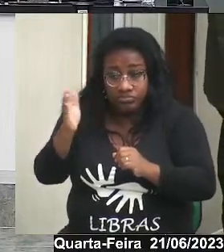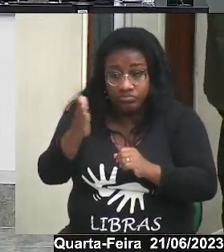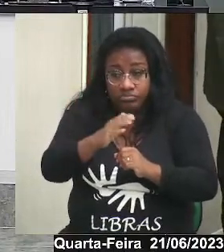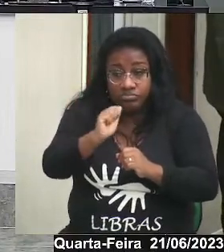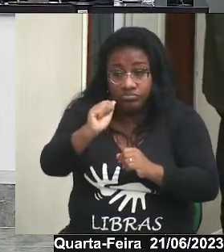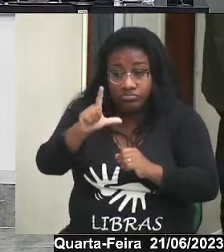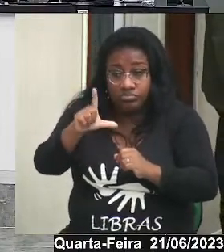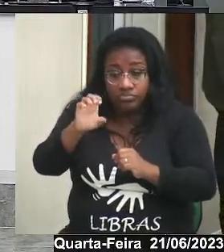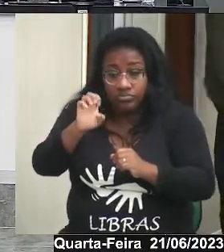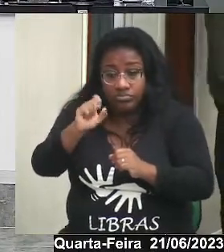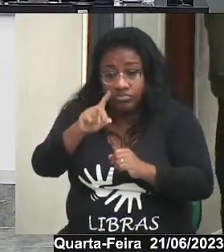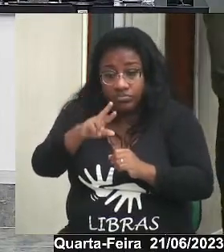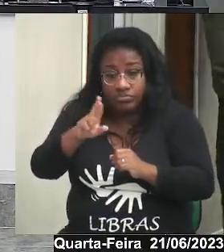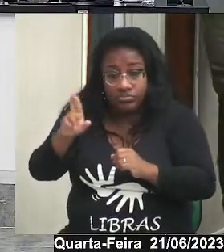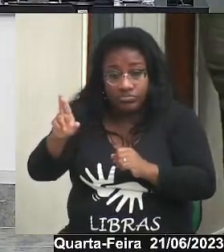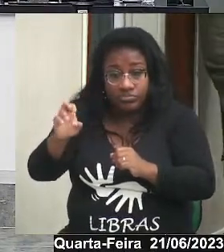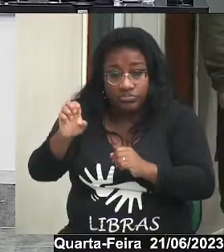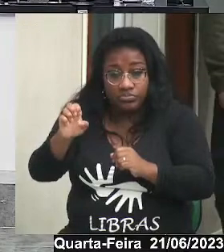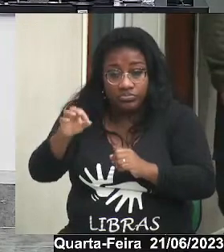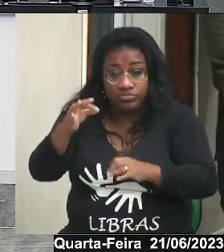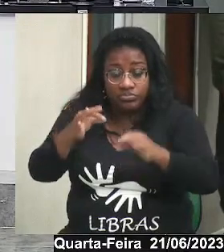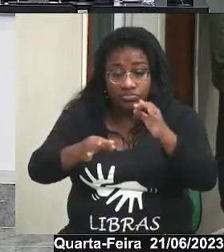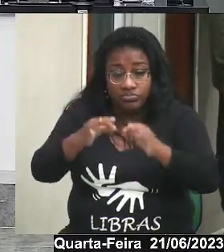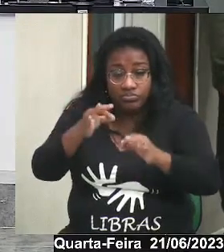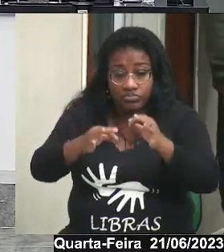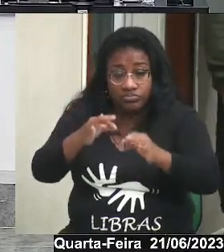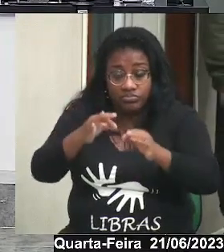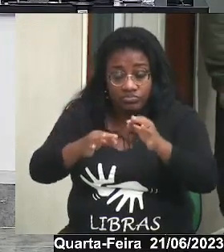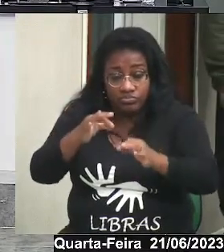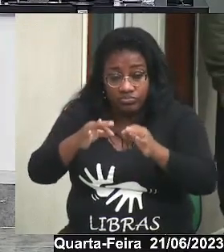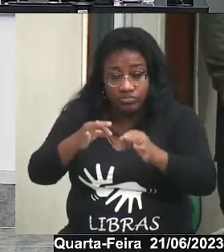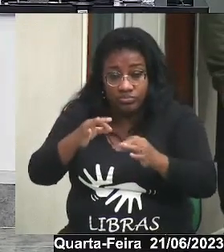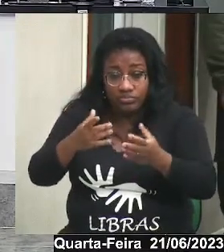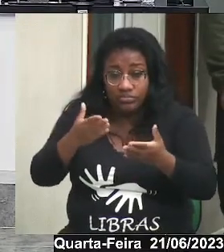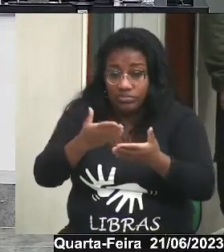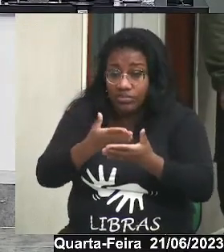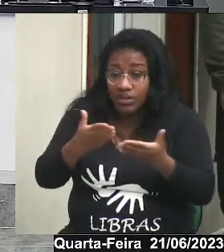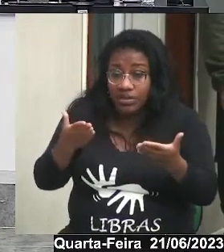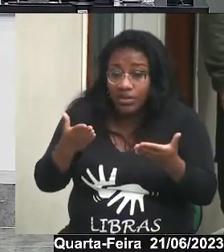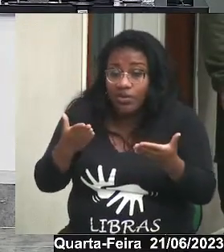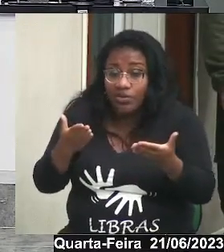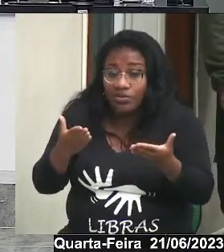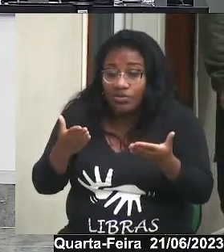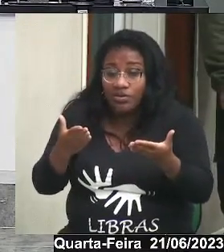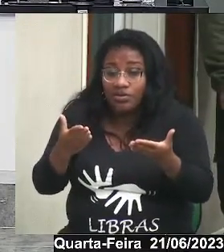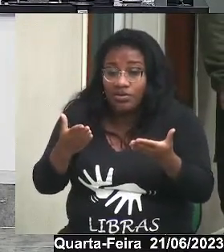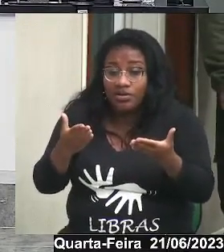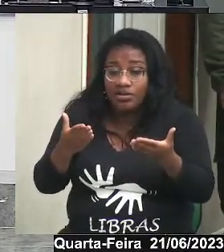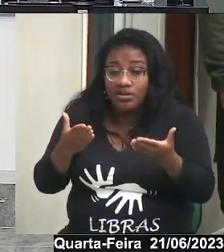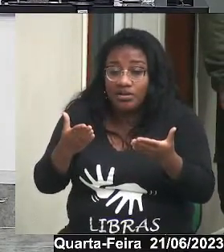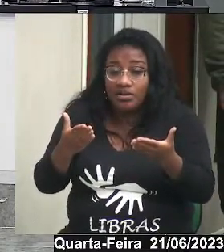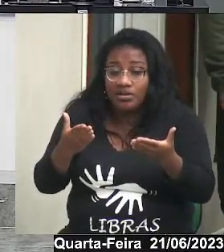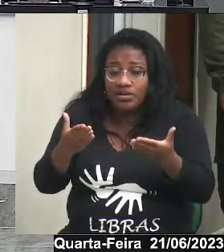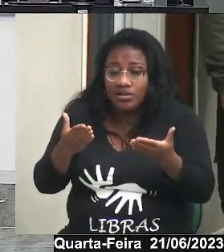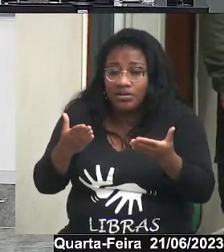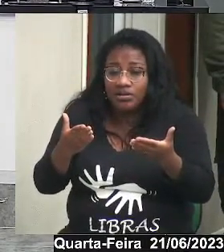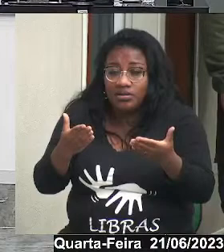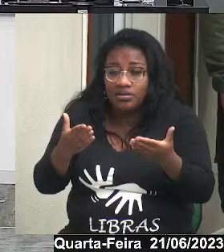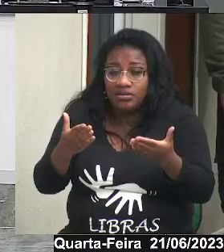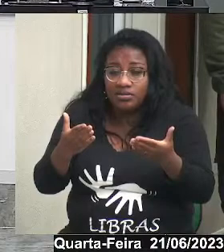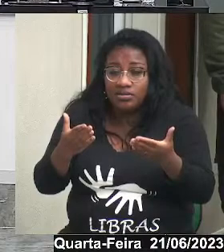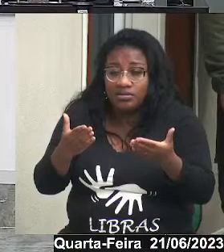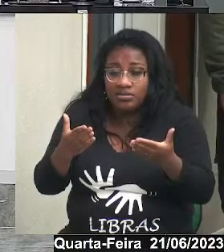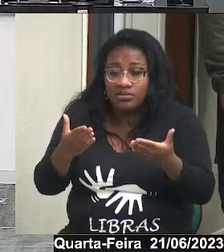margens BR-16 em Budas Artes. Justificativa, segundo o registro de ocorrência durante o patrulhamento pela Avenida Hélio Samo